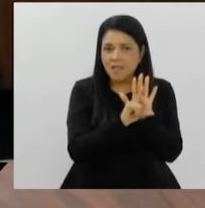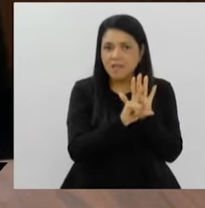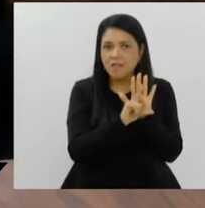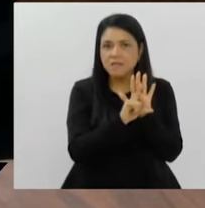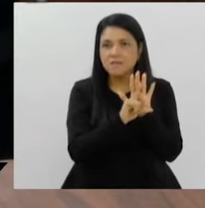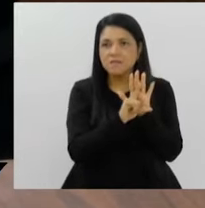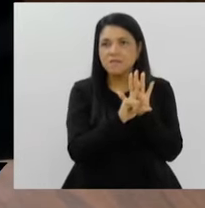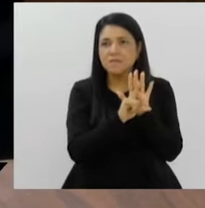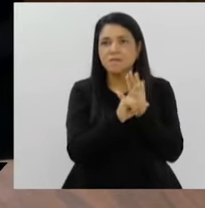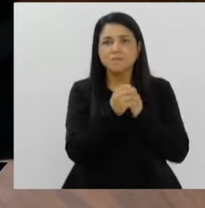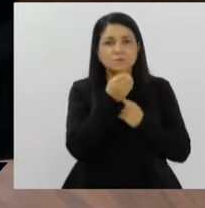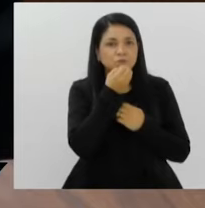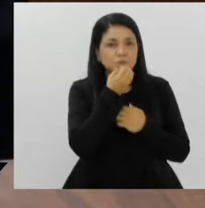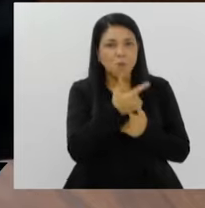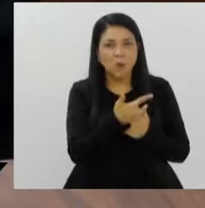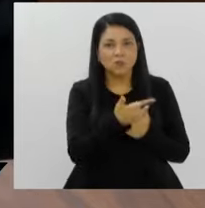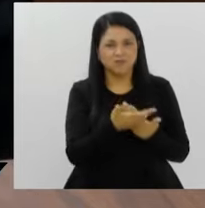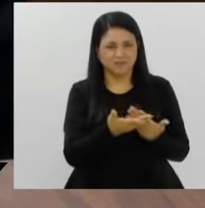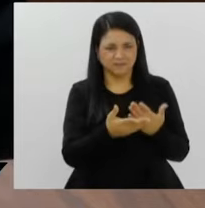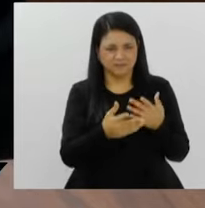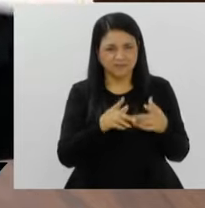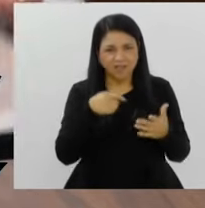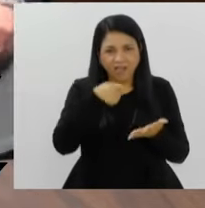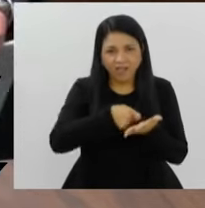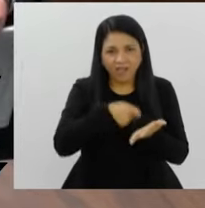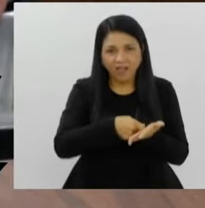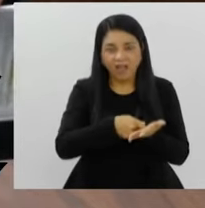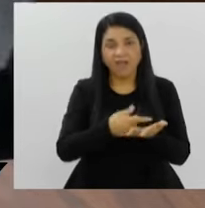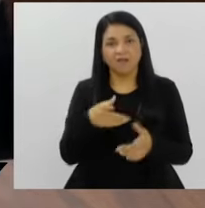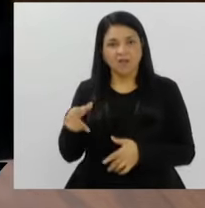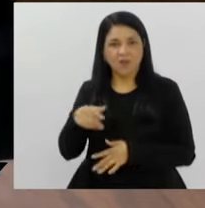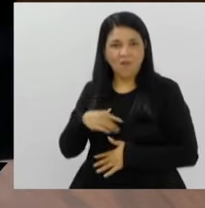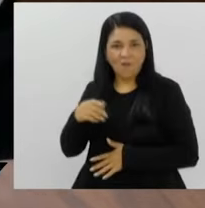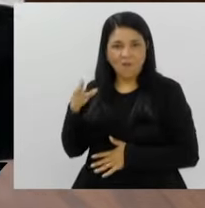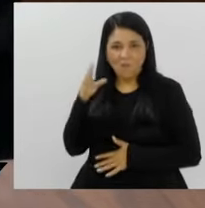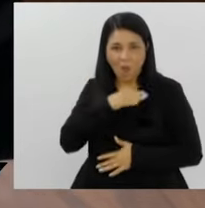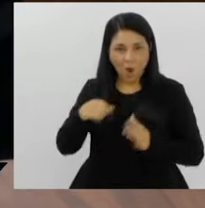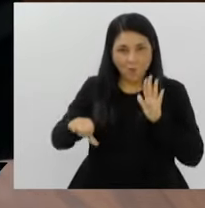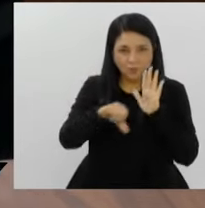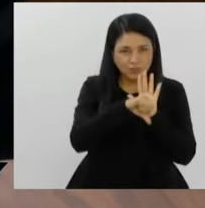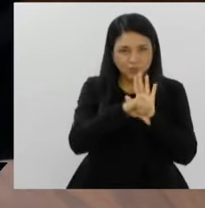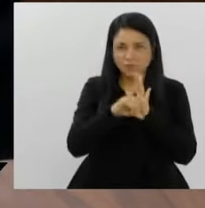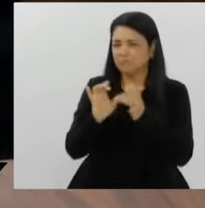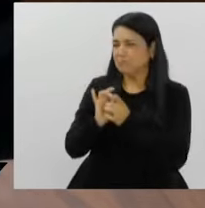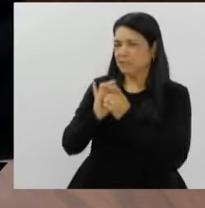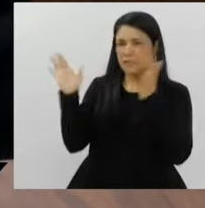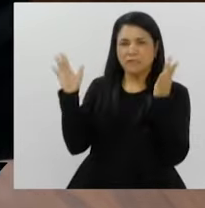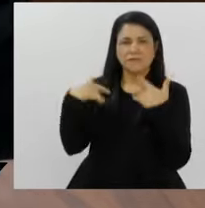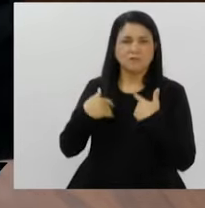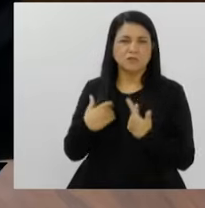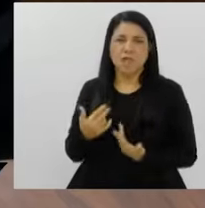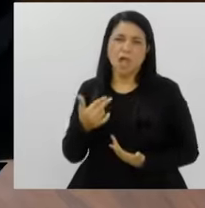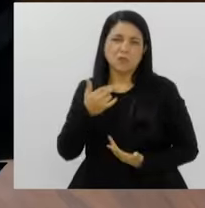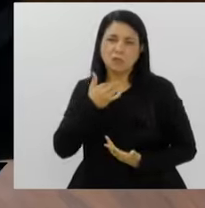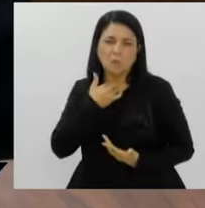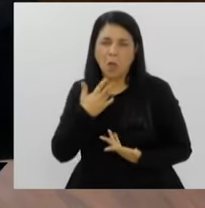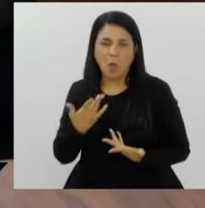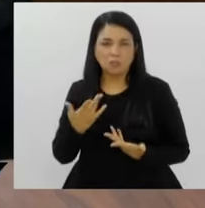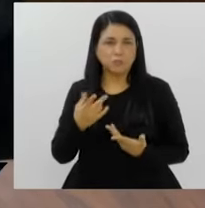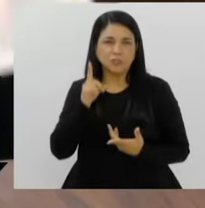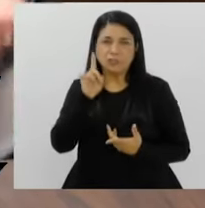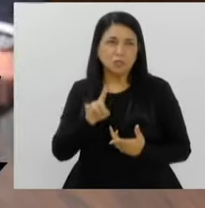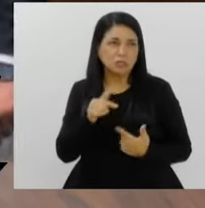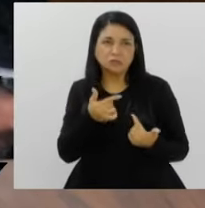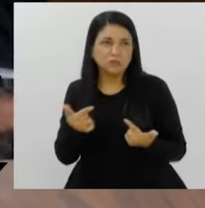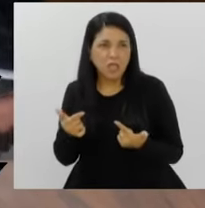maus, o que quiser. O livre-arbítrio. Ele pode fazer o que ele quiser. Coitado, ele não teve isso, não teve aquilo, não teve direito a nada. Mas ele não sabe o que